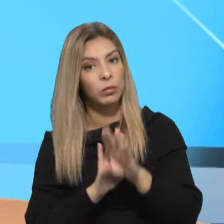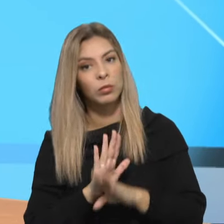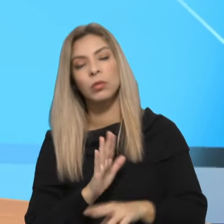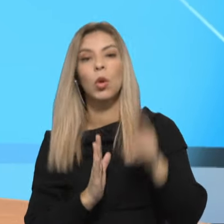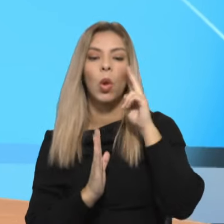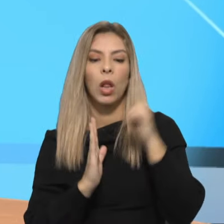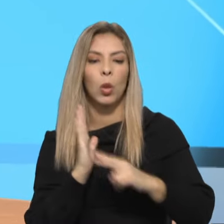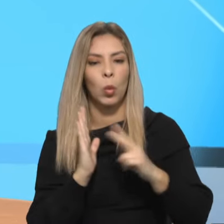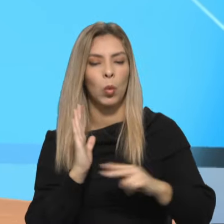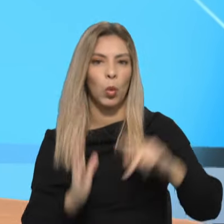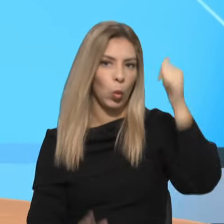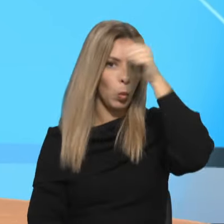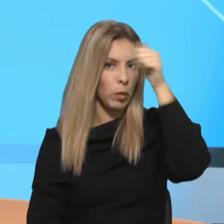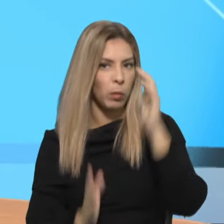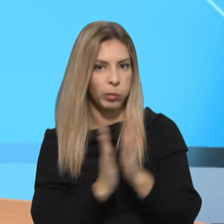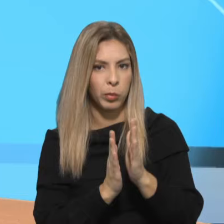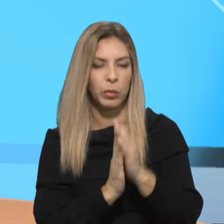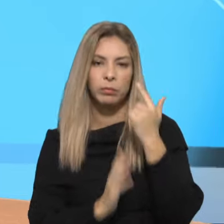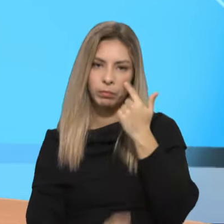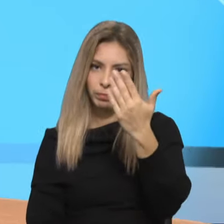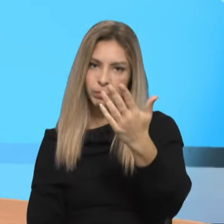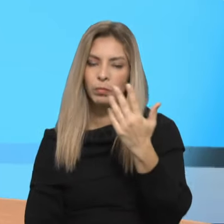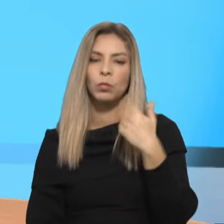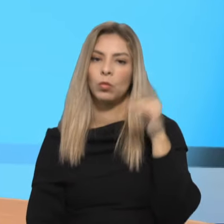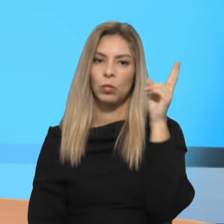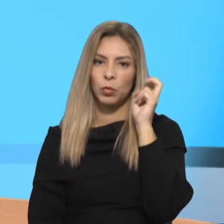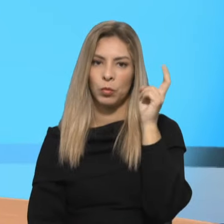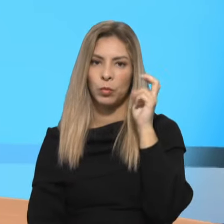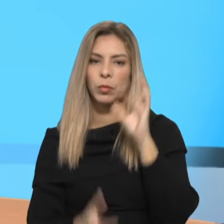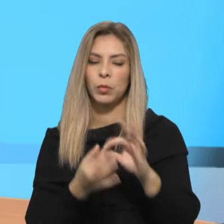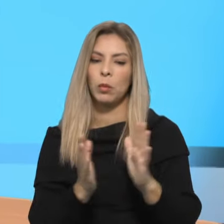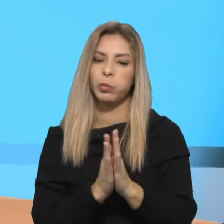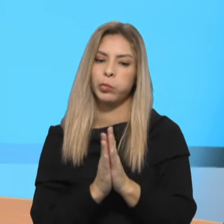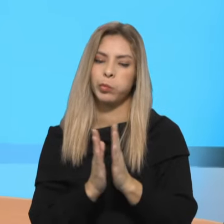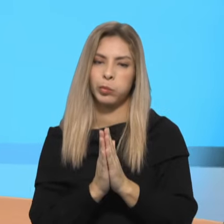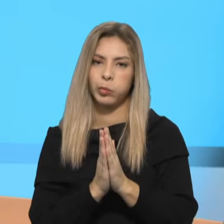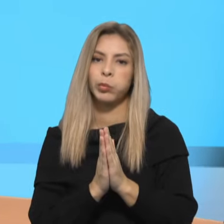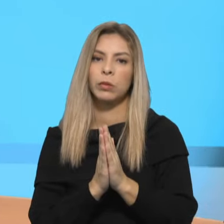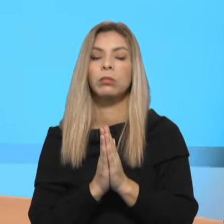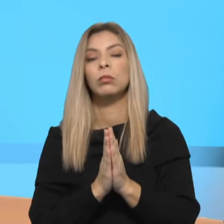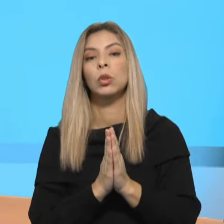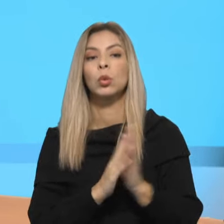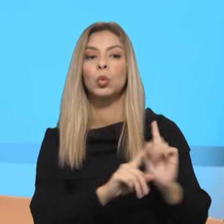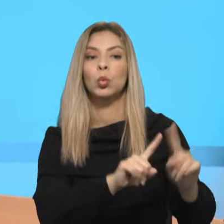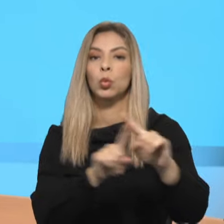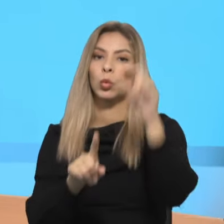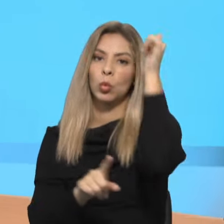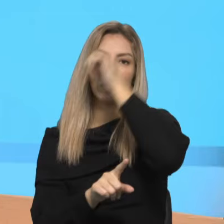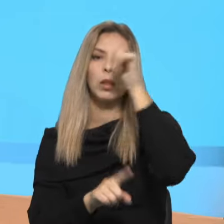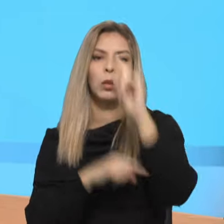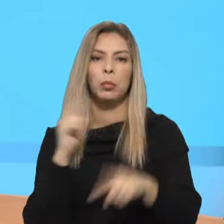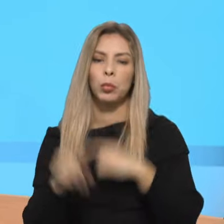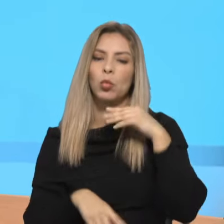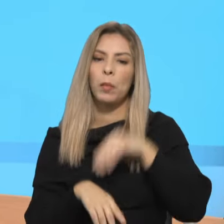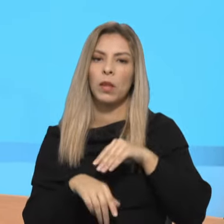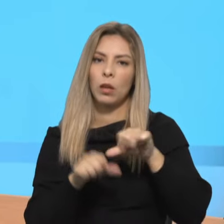domingo e vamos então ouvir o texto do Evangelho que se escuta nas missas deste domingo para depois podermos analisar